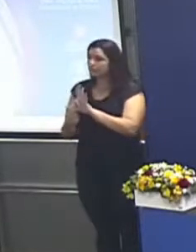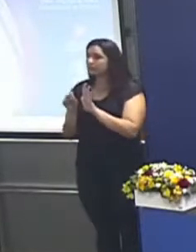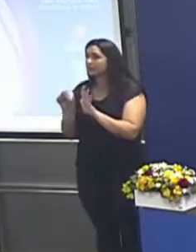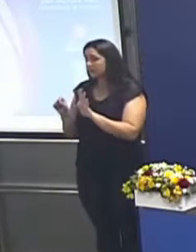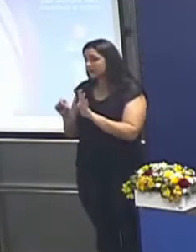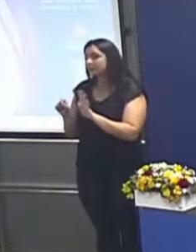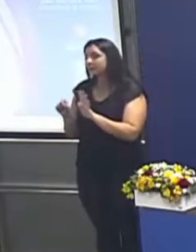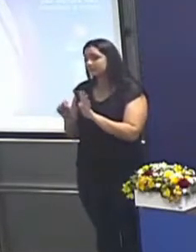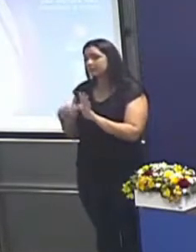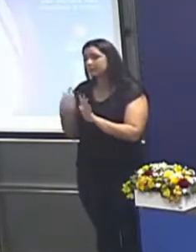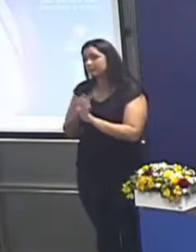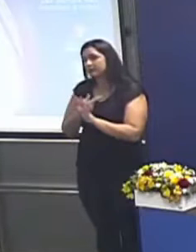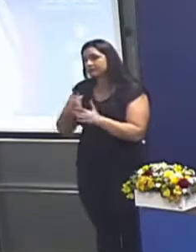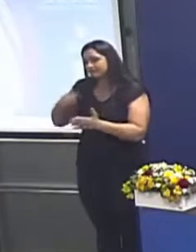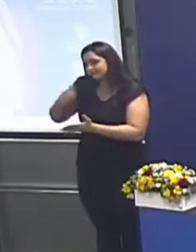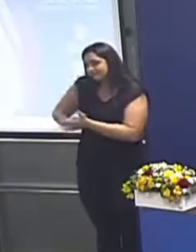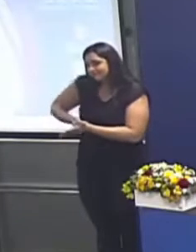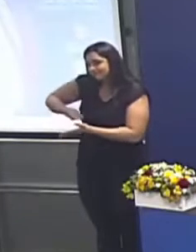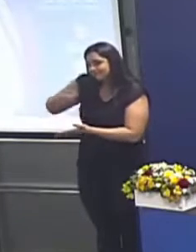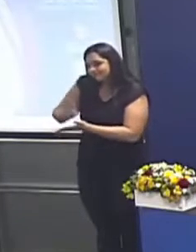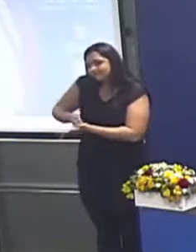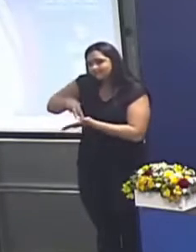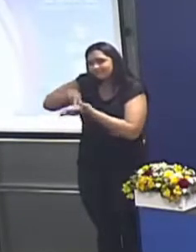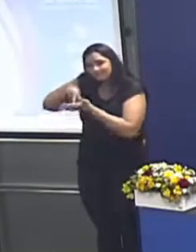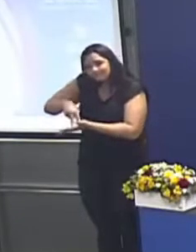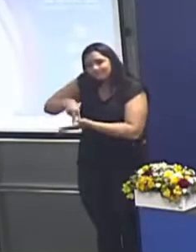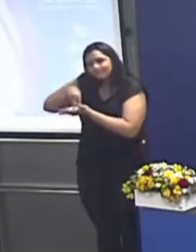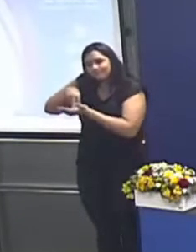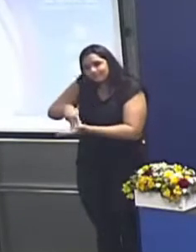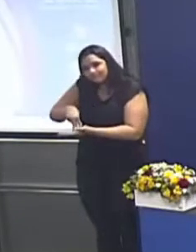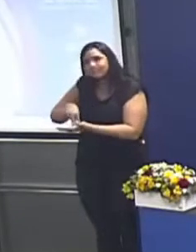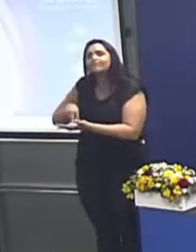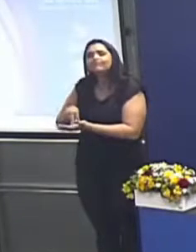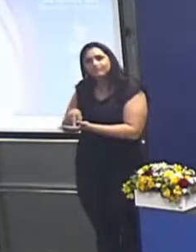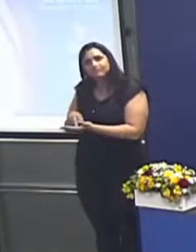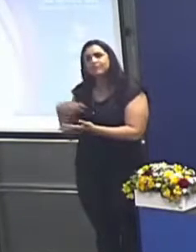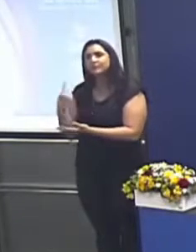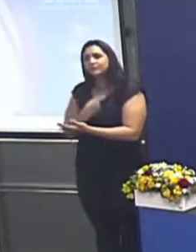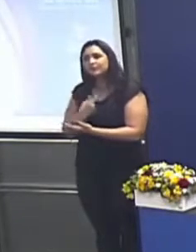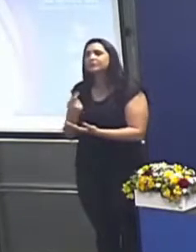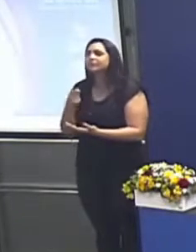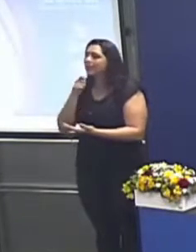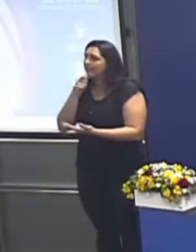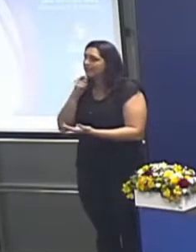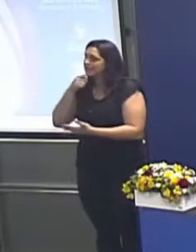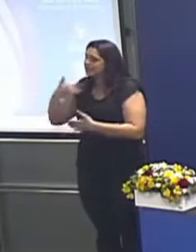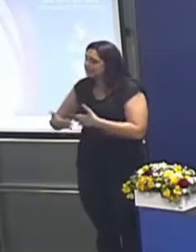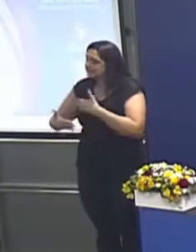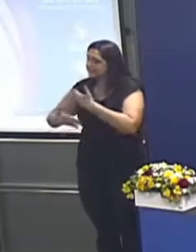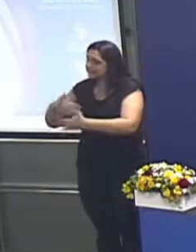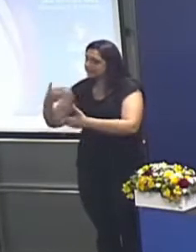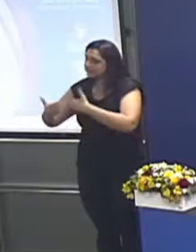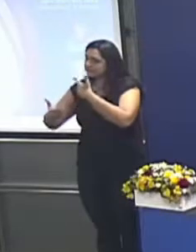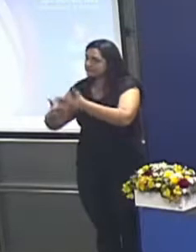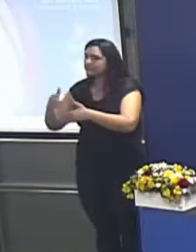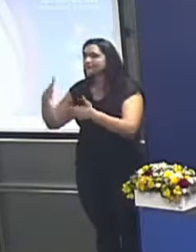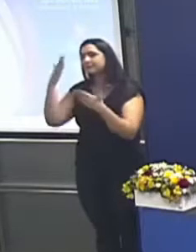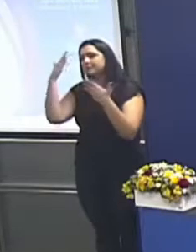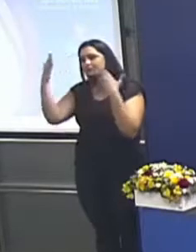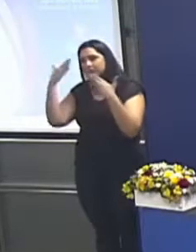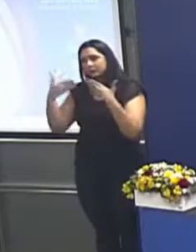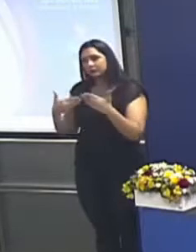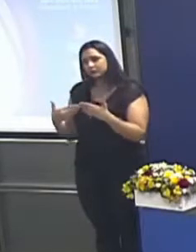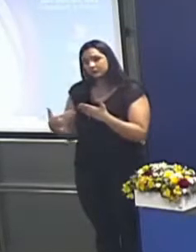por isso que dizemos que é resistência e luta, e que muitos são os passos ainda para avançar nessa